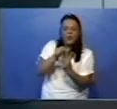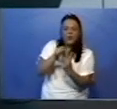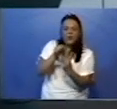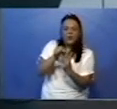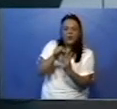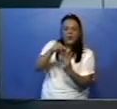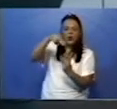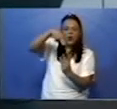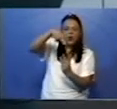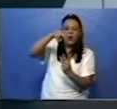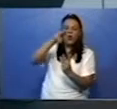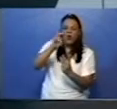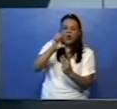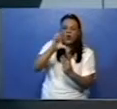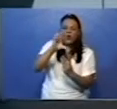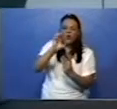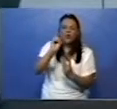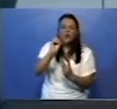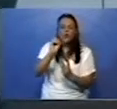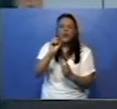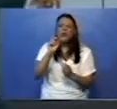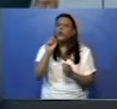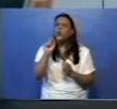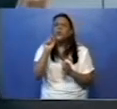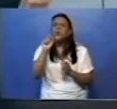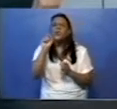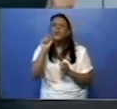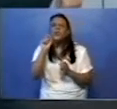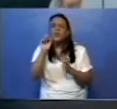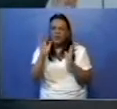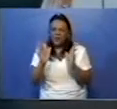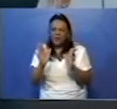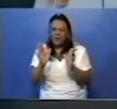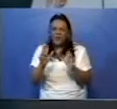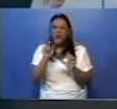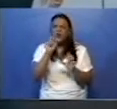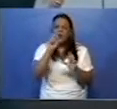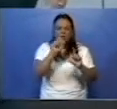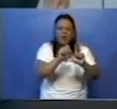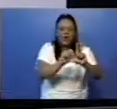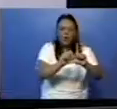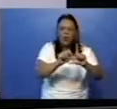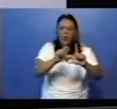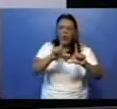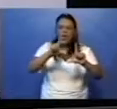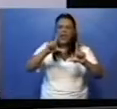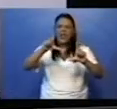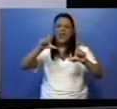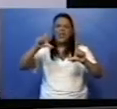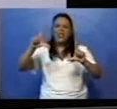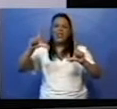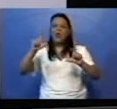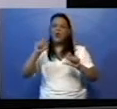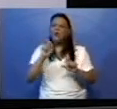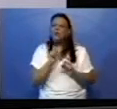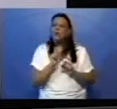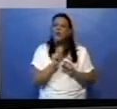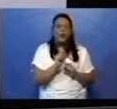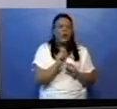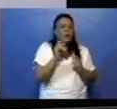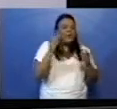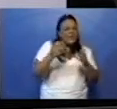esse grau aí, pessoal. Então, mas antes disso, quero mostrar aqui para vocês, ó, que bonitinho, gatinho. O adjetivo, só para